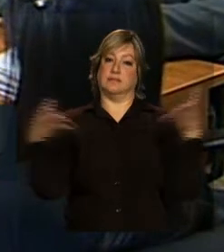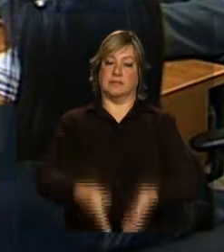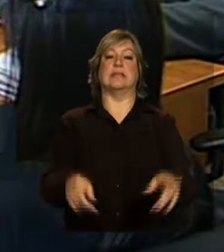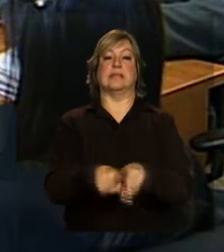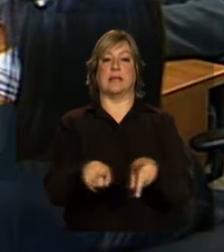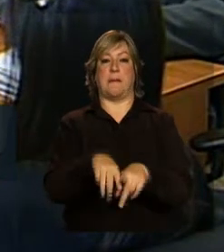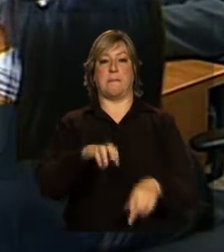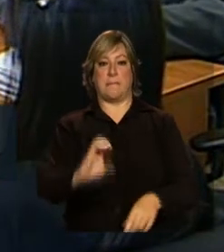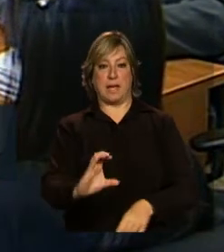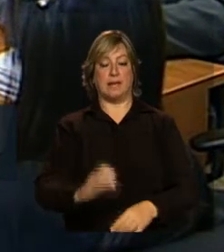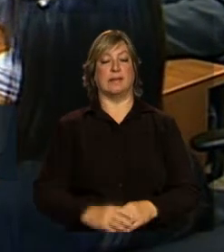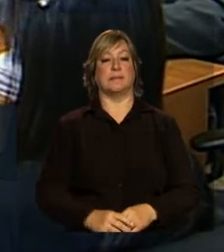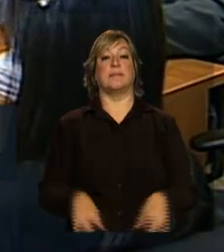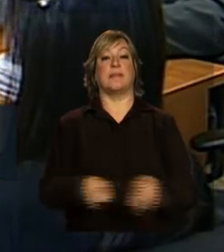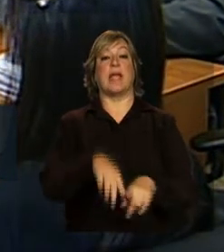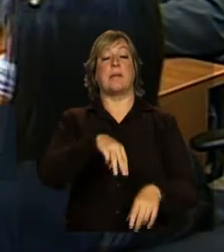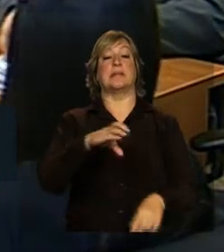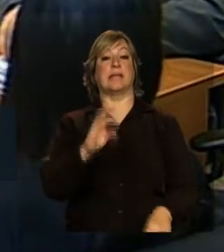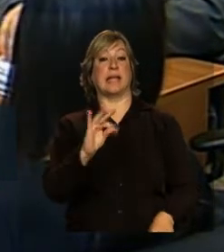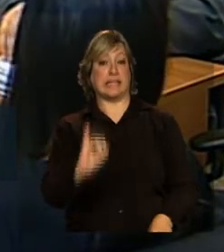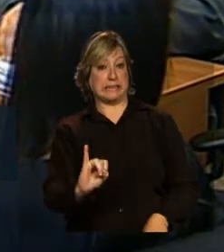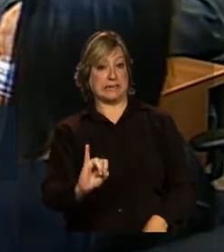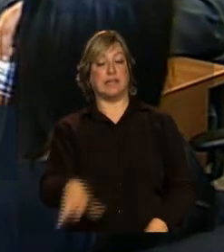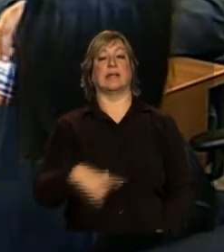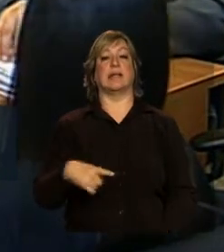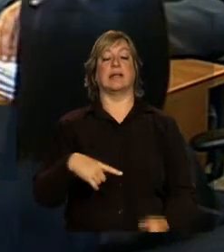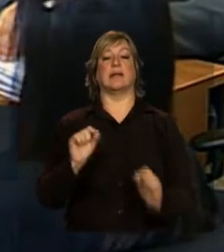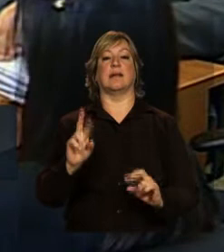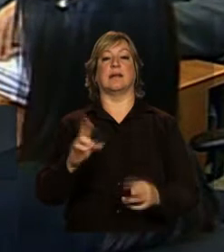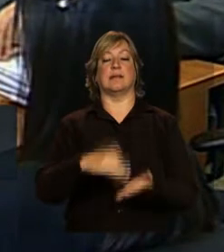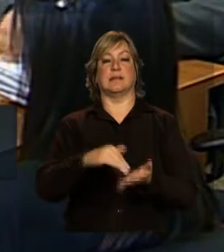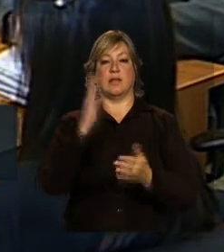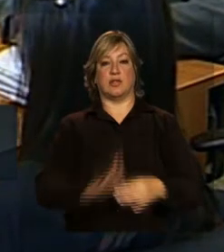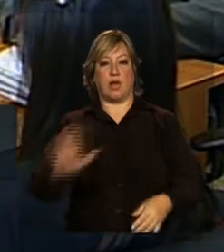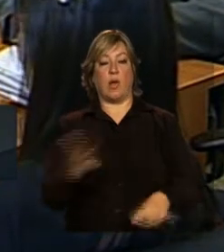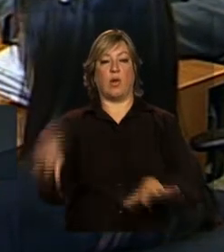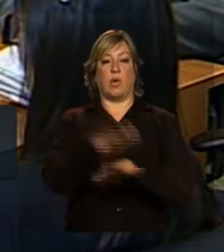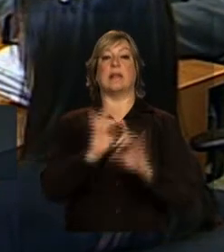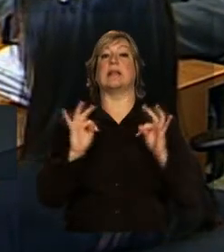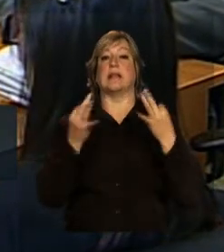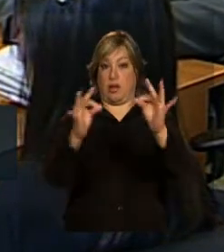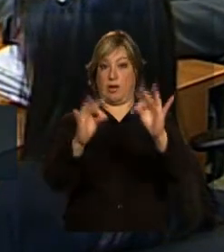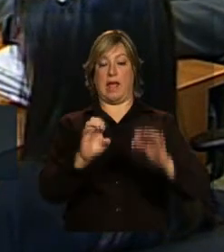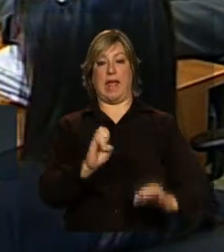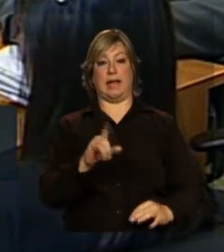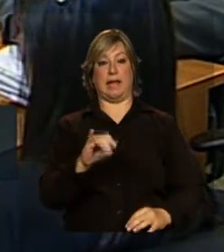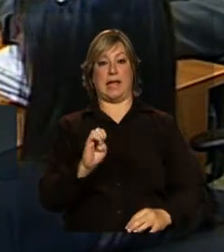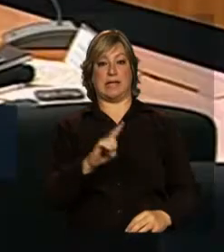da Educação, e do MCTI, a representação do secretário nacional de Inclusão Tecnológica, Eliezer